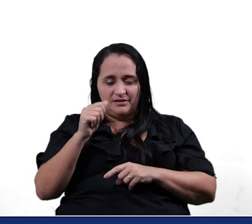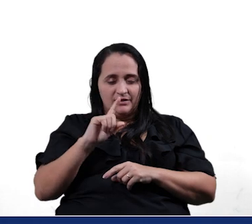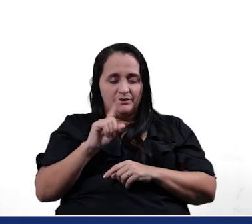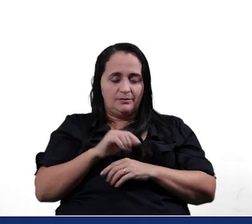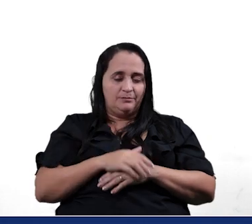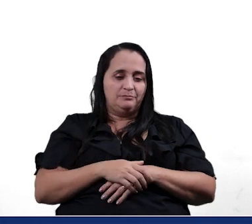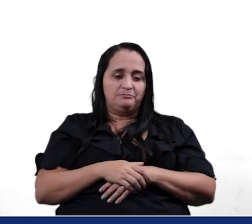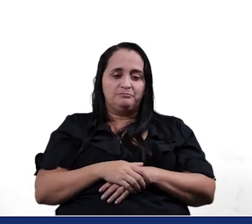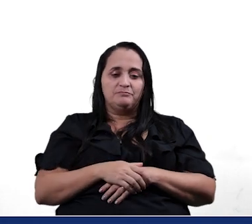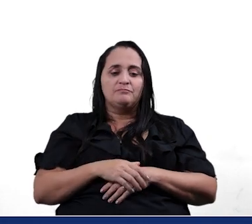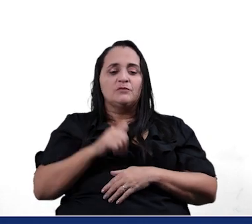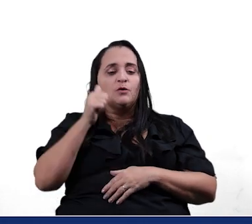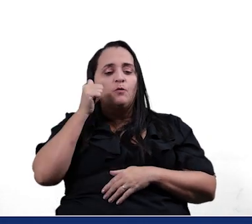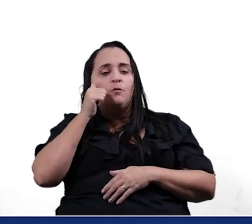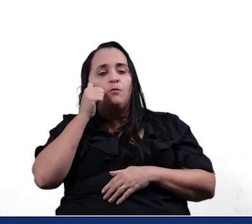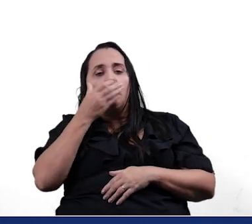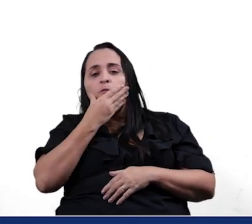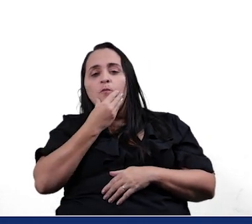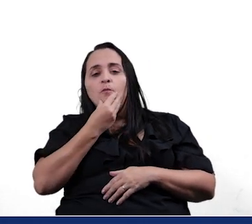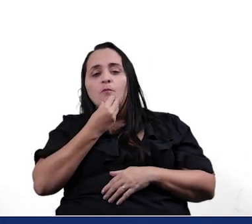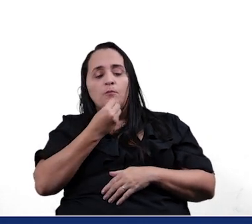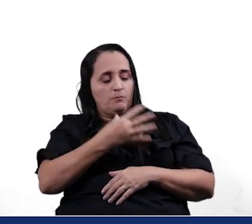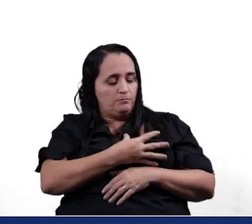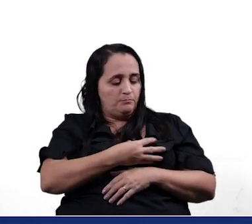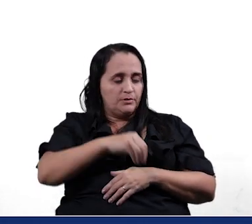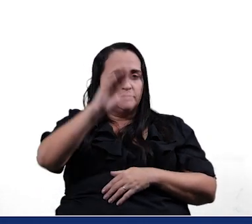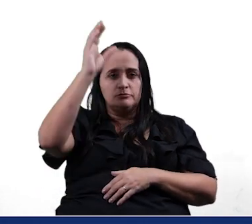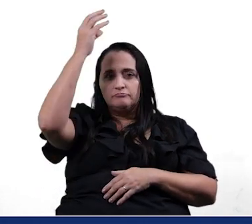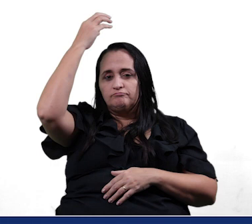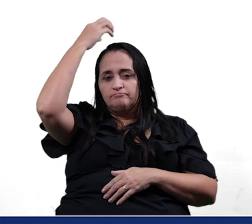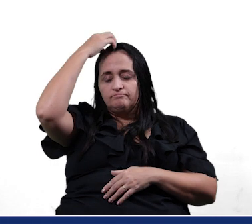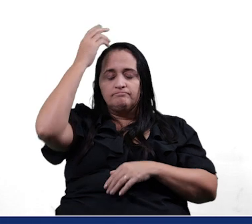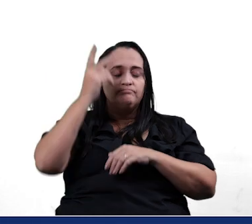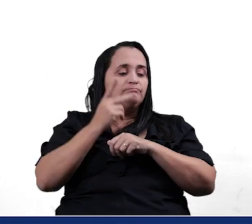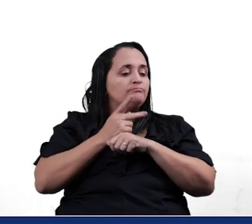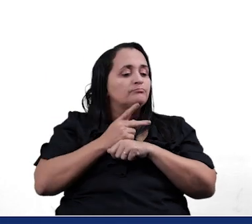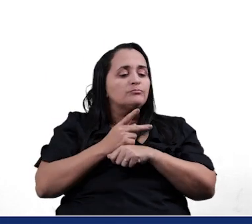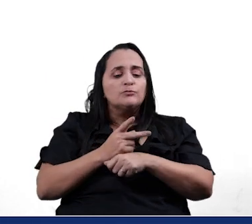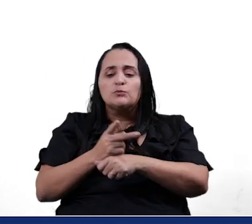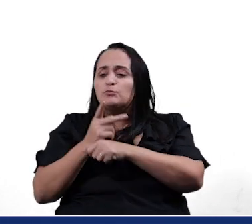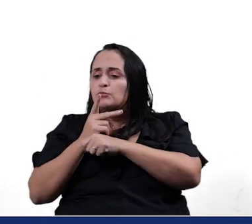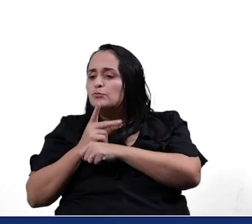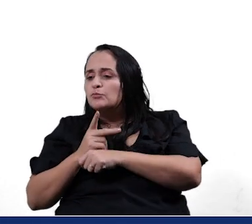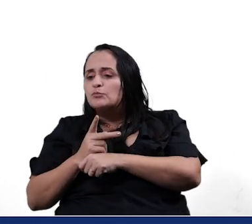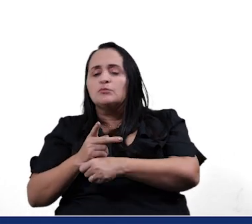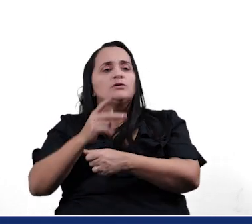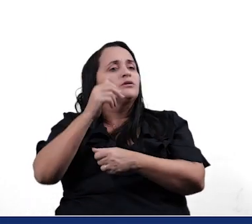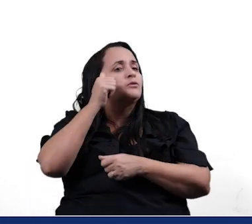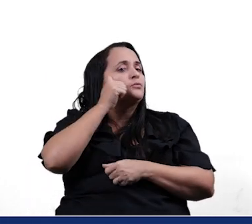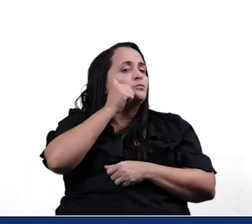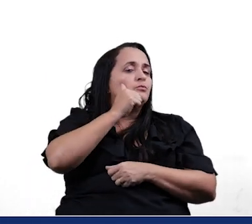príncipe está em busca de uma princesa verdadeira. Certo dia, uma jovem menina que diz ser